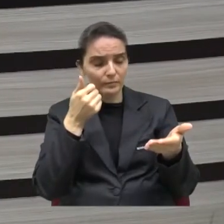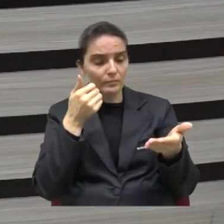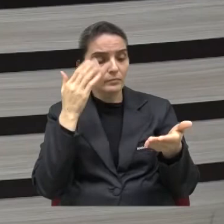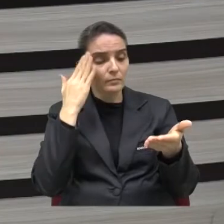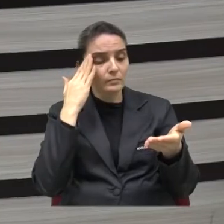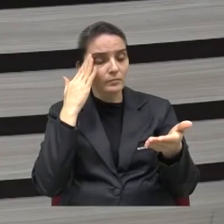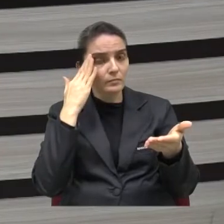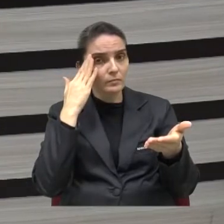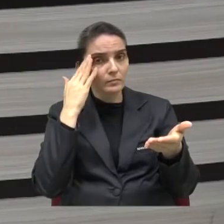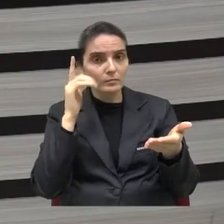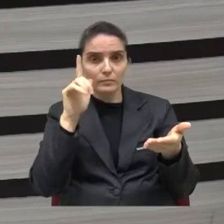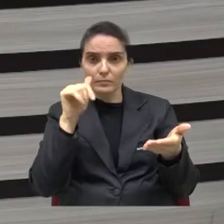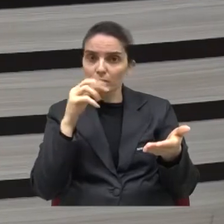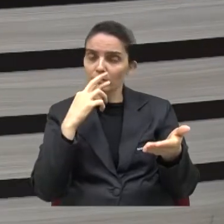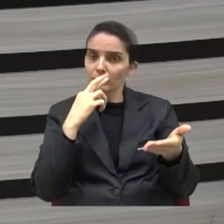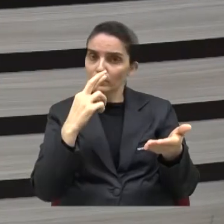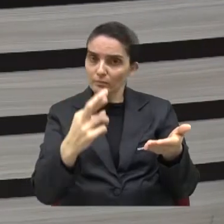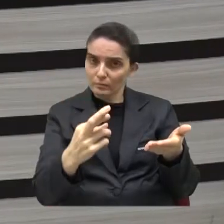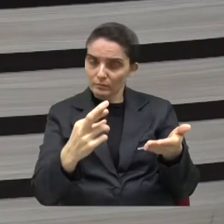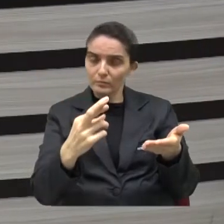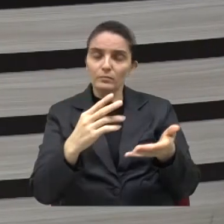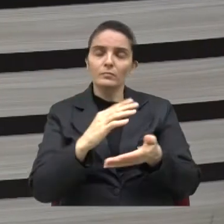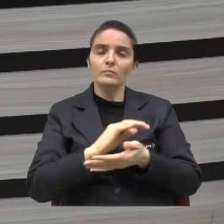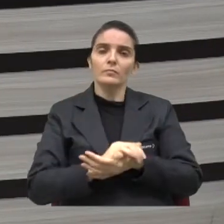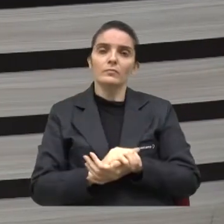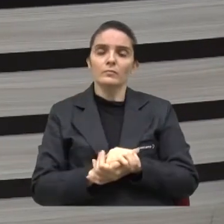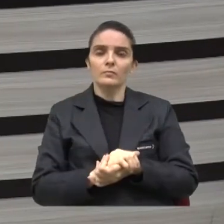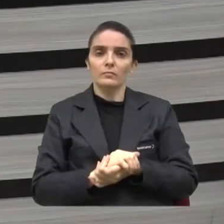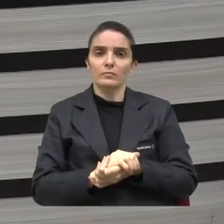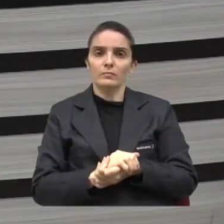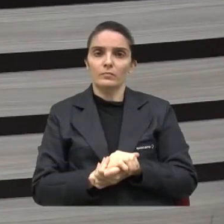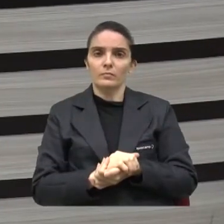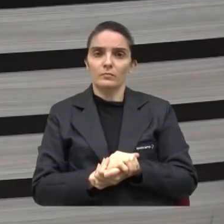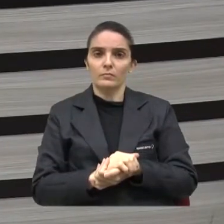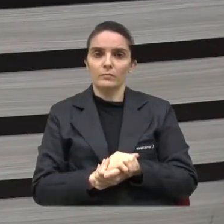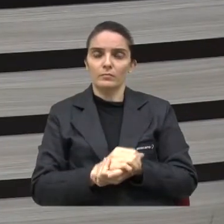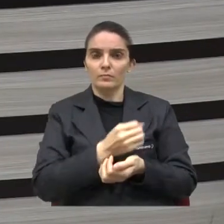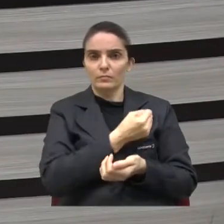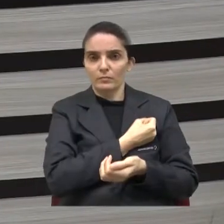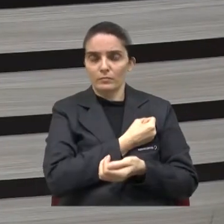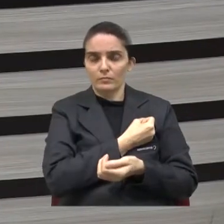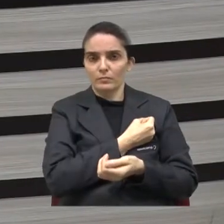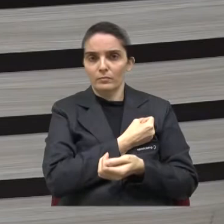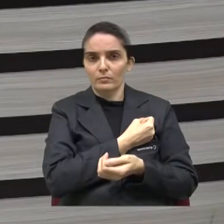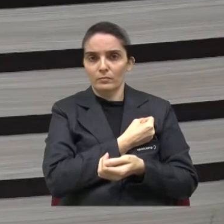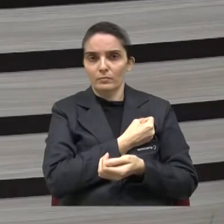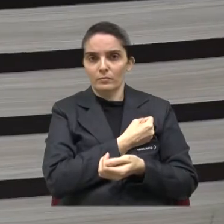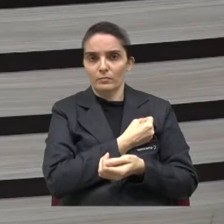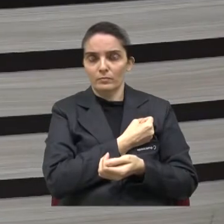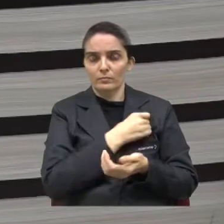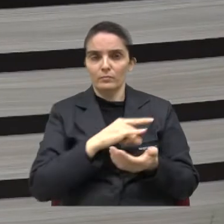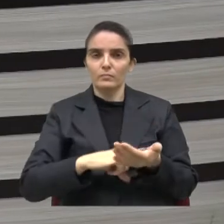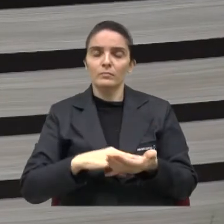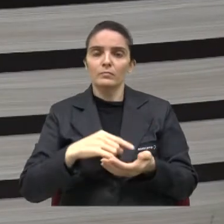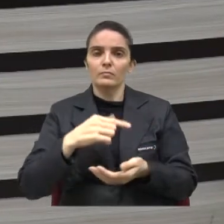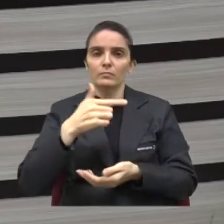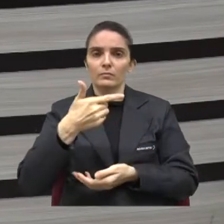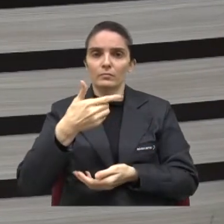municipais e autarquias que compõem o Poder Executivo Municipal. O número dos ofícios